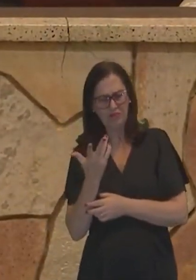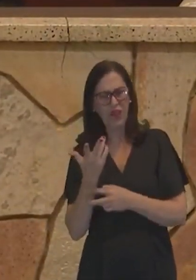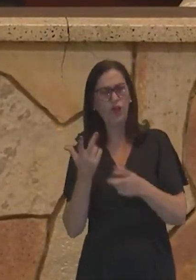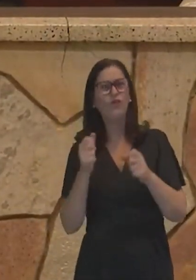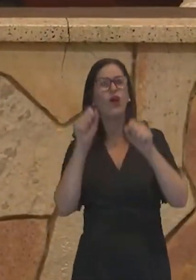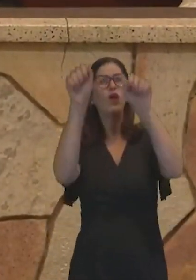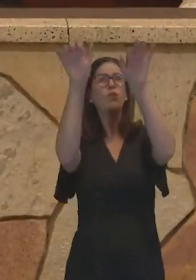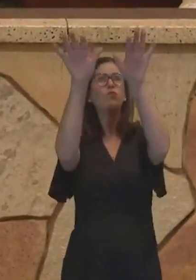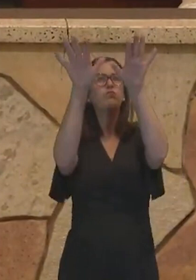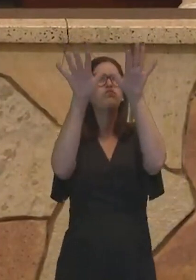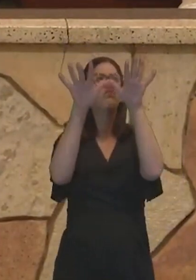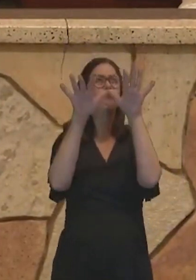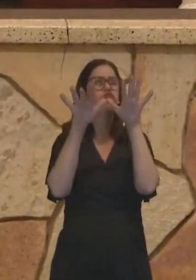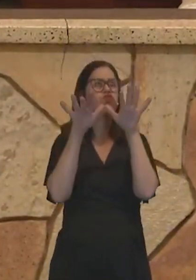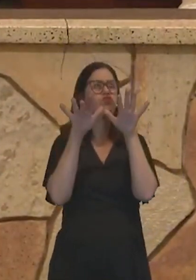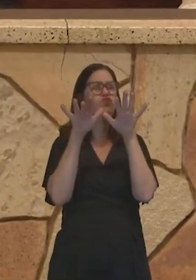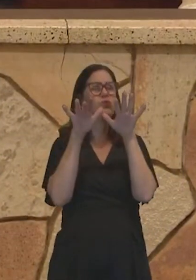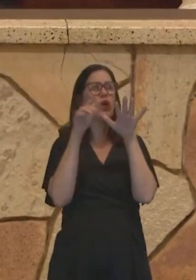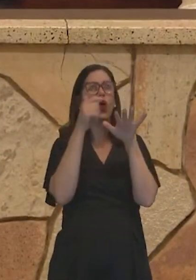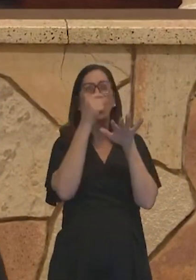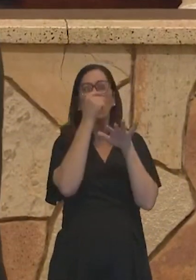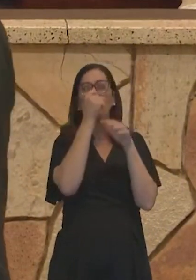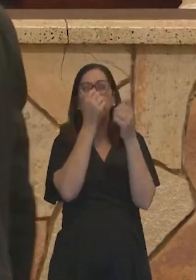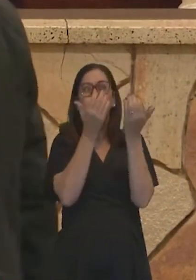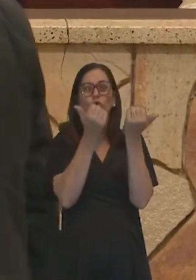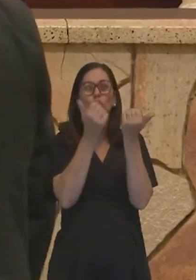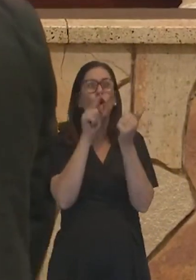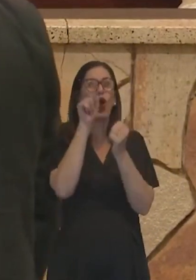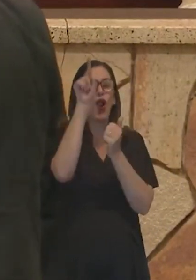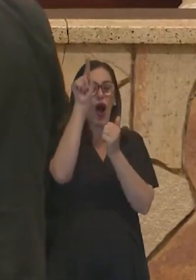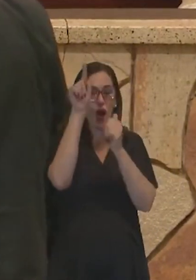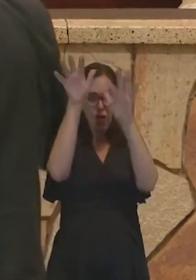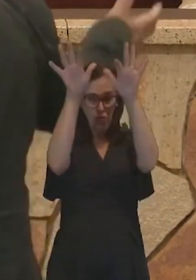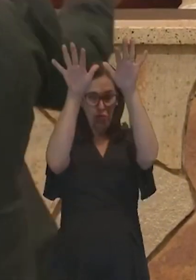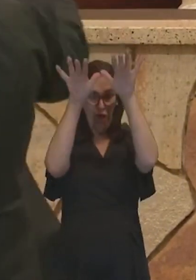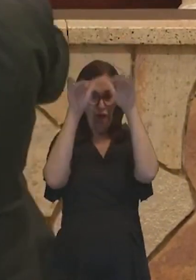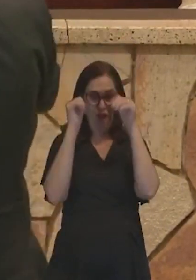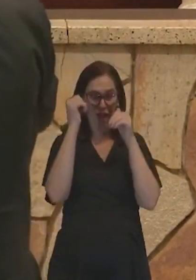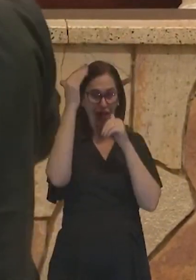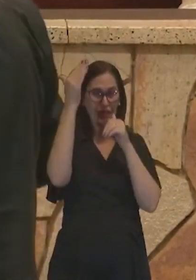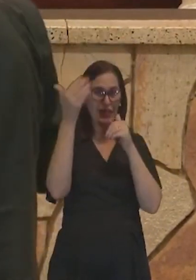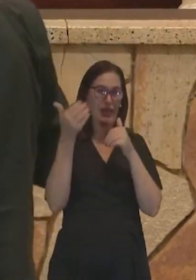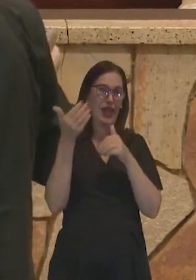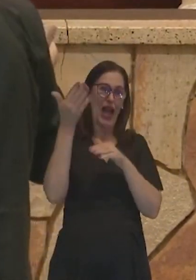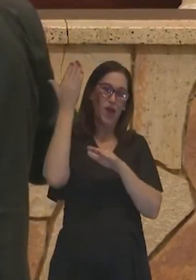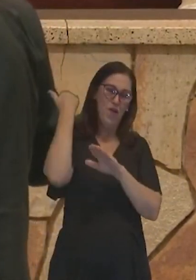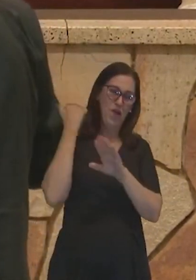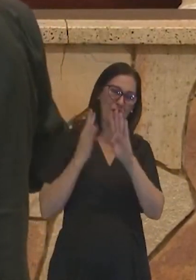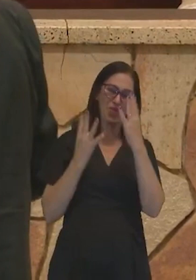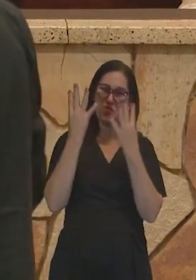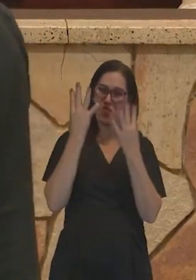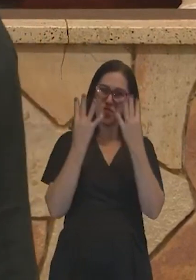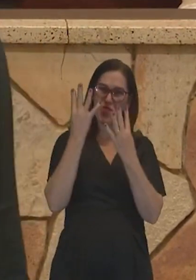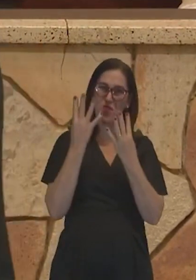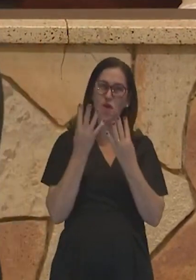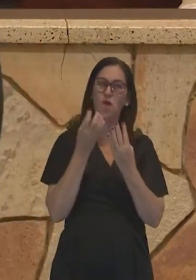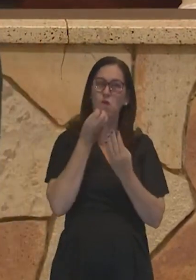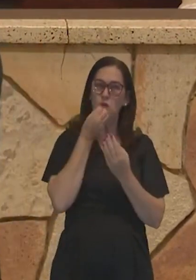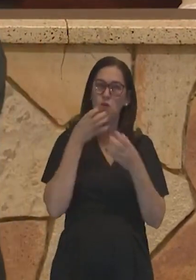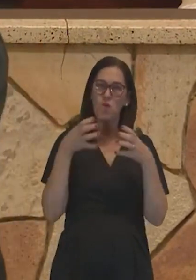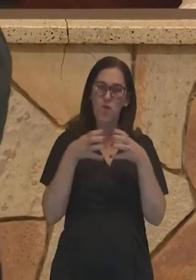galeria, ela estava tomada de jovens, a nossa juventude estava toda lá. E aqui atrás também, agora hoje temos um grupo